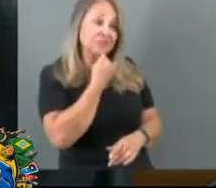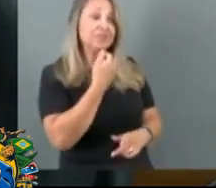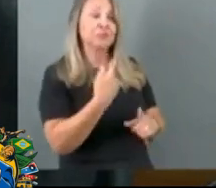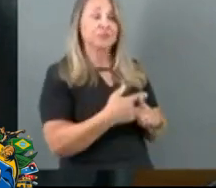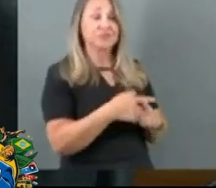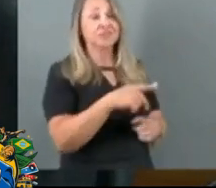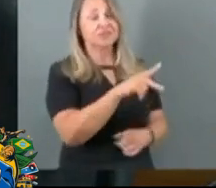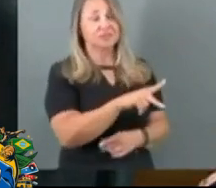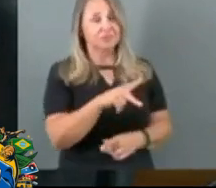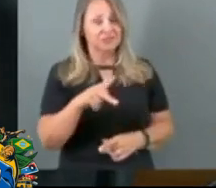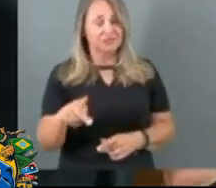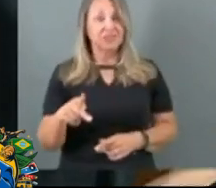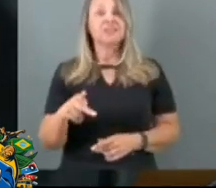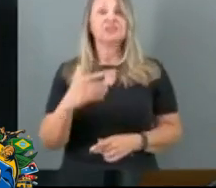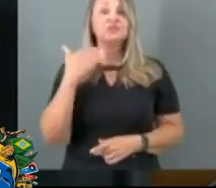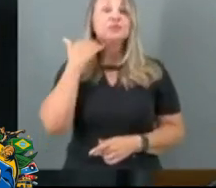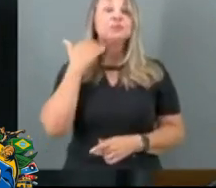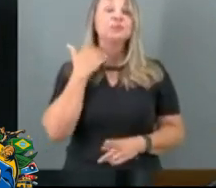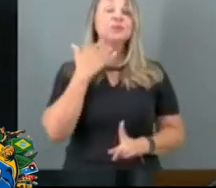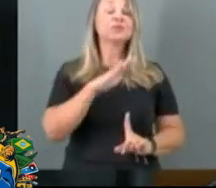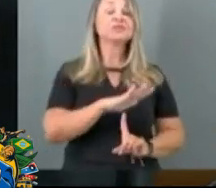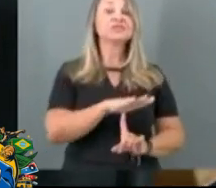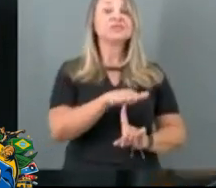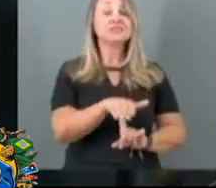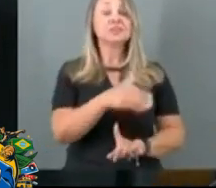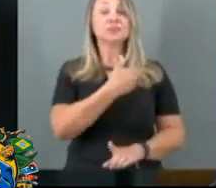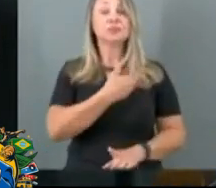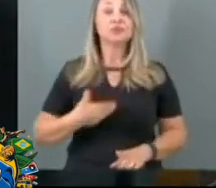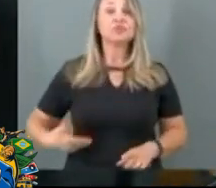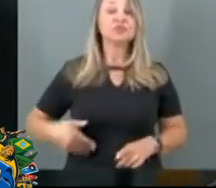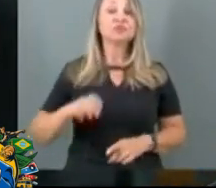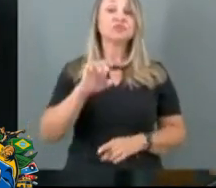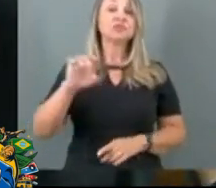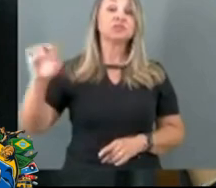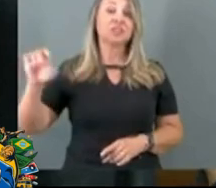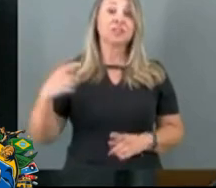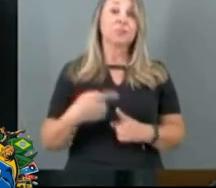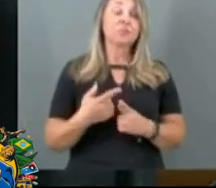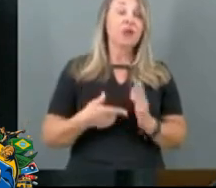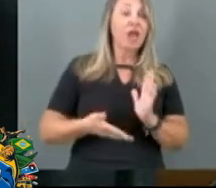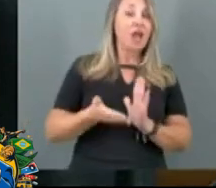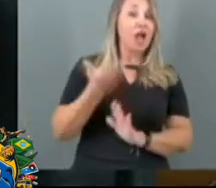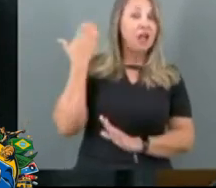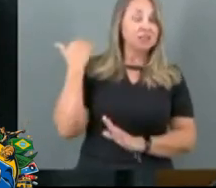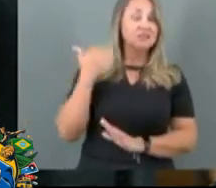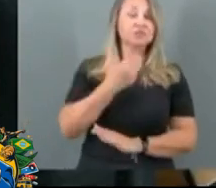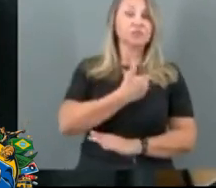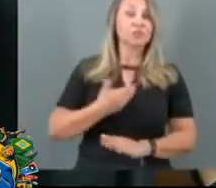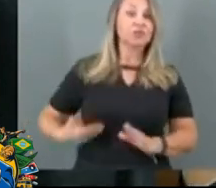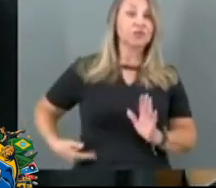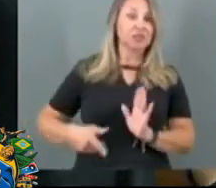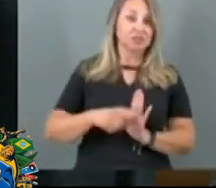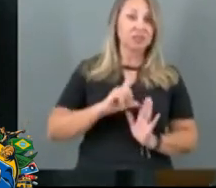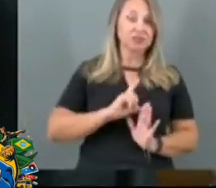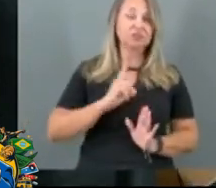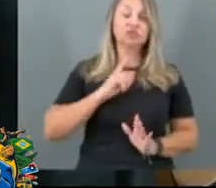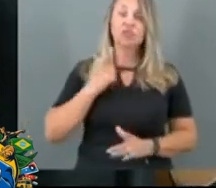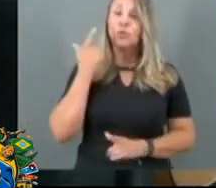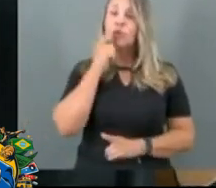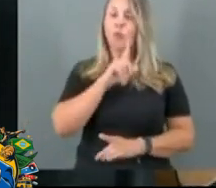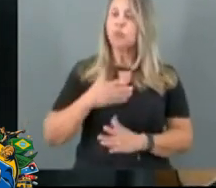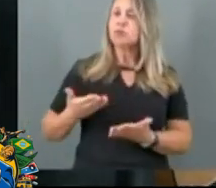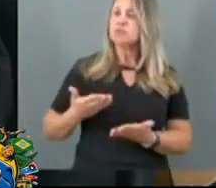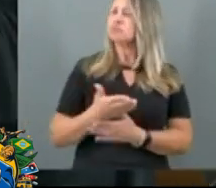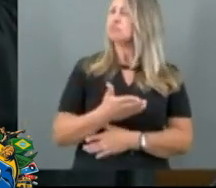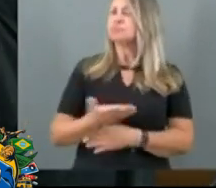presidente de um Banco Central num governo de esquerda, a gente vem de um governo anterior com grandes conquistas como a